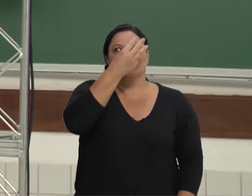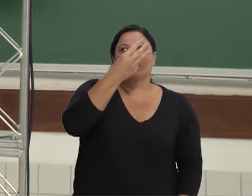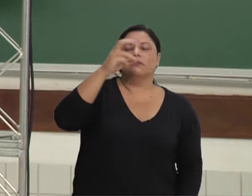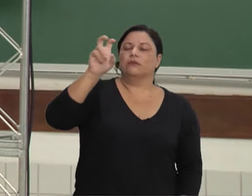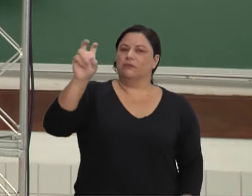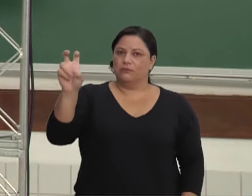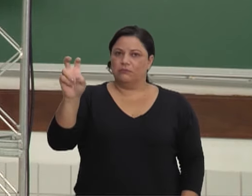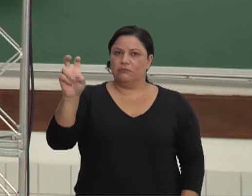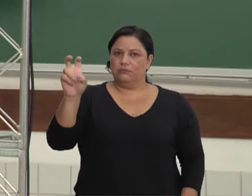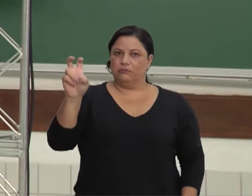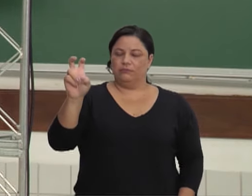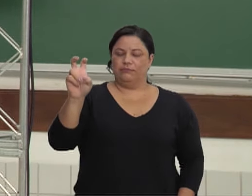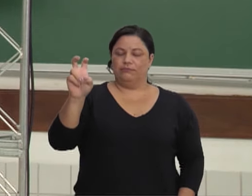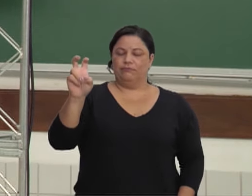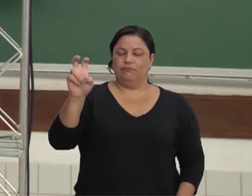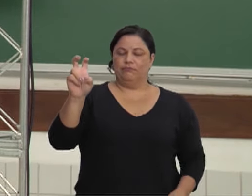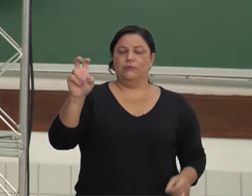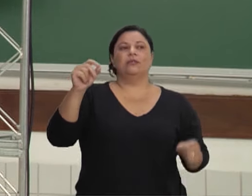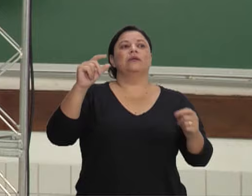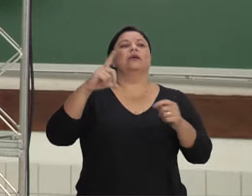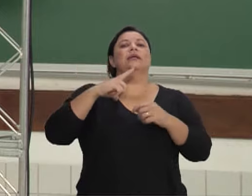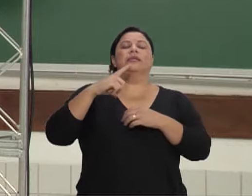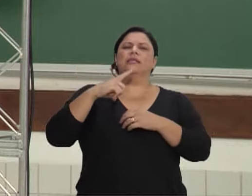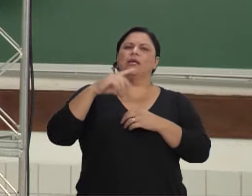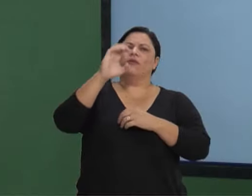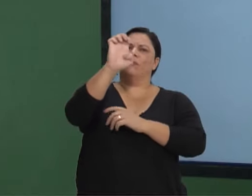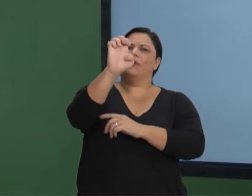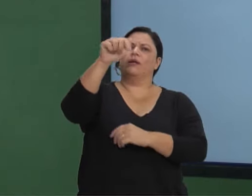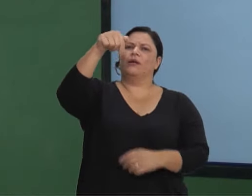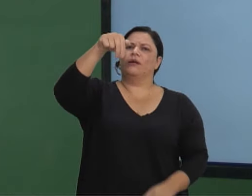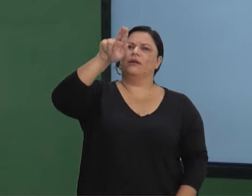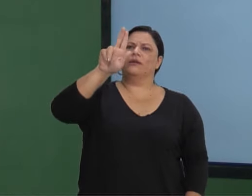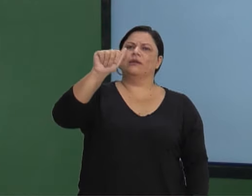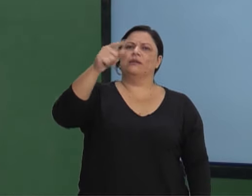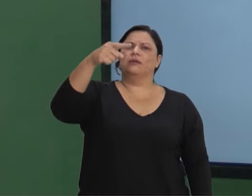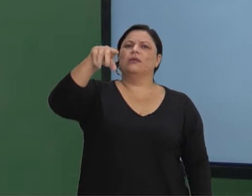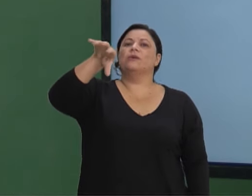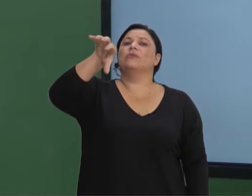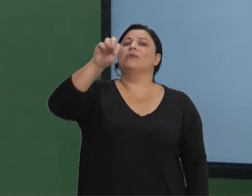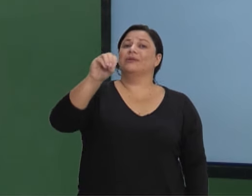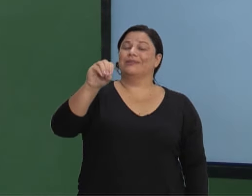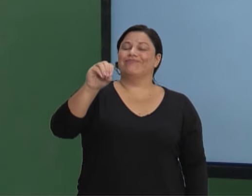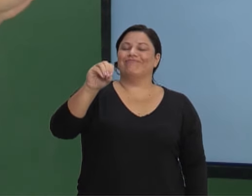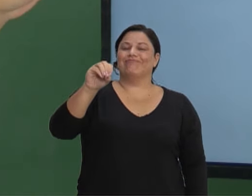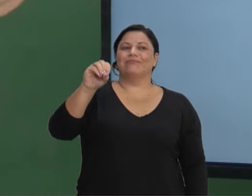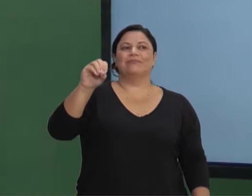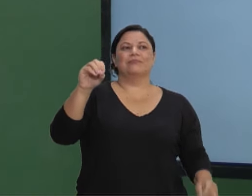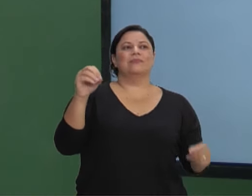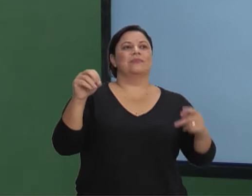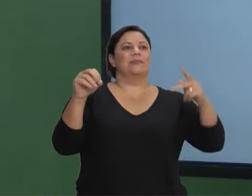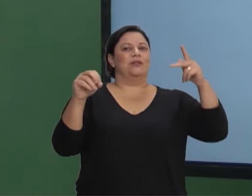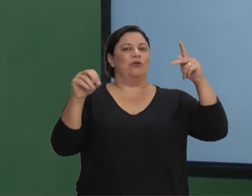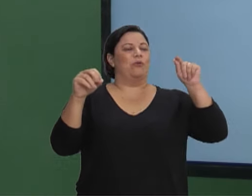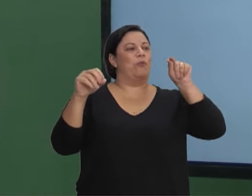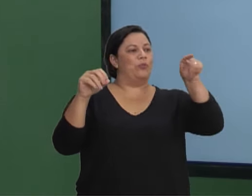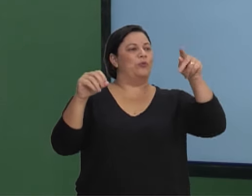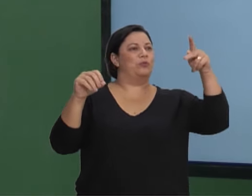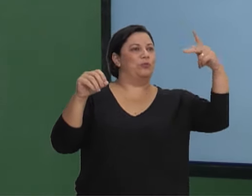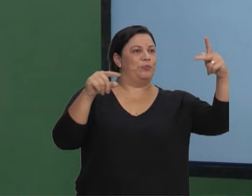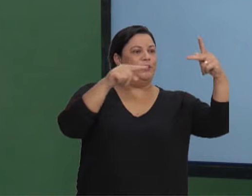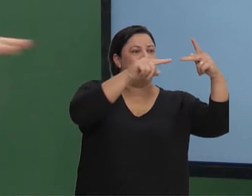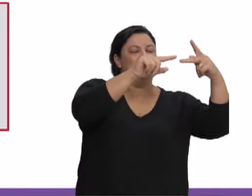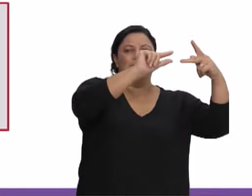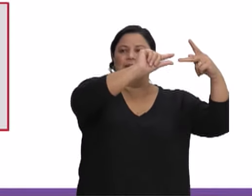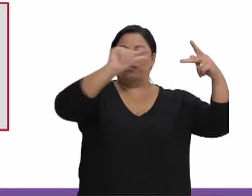eles deram uma equação. É como se eu pegasse o ponto P e fosse fazendo o ponto P e a reta e fosse fazendo passo